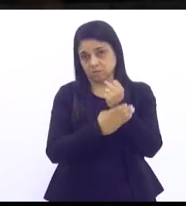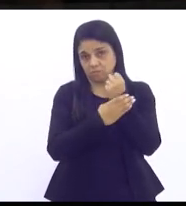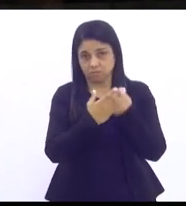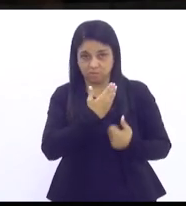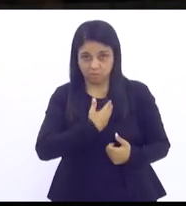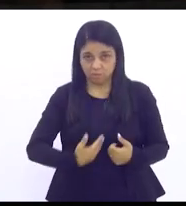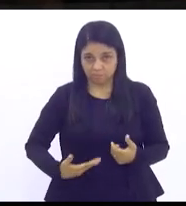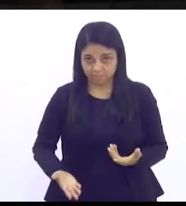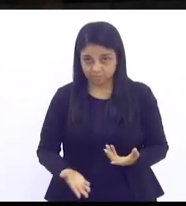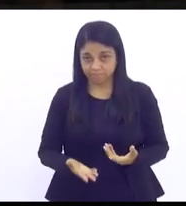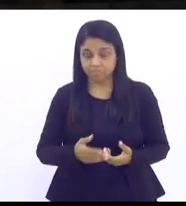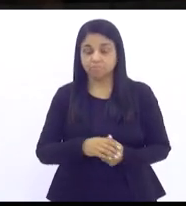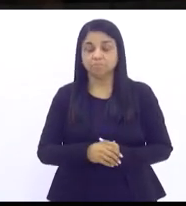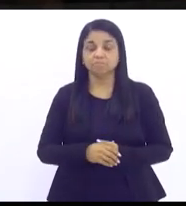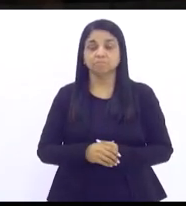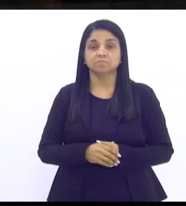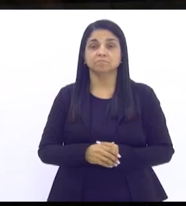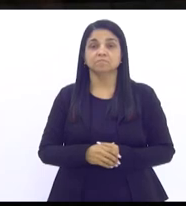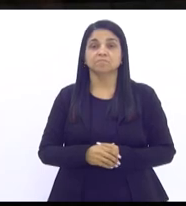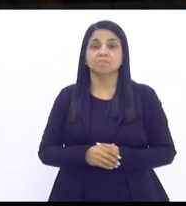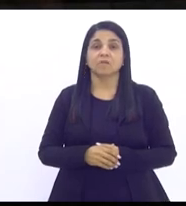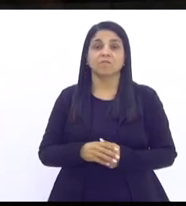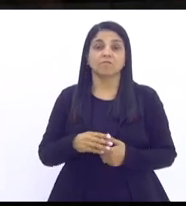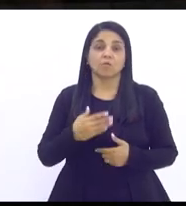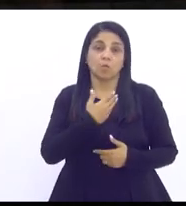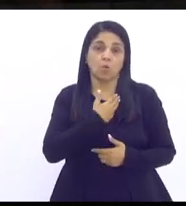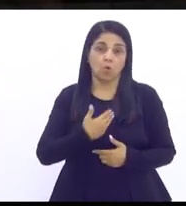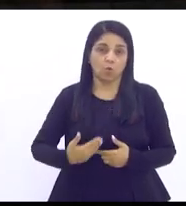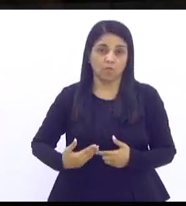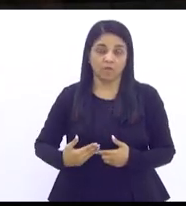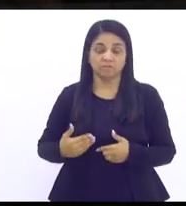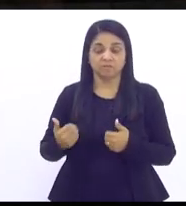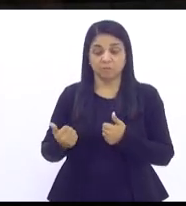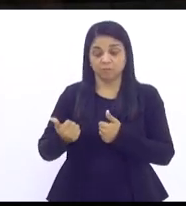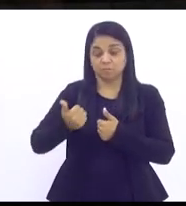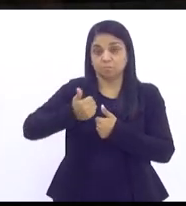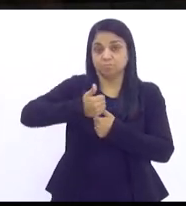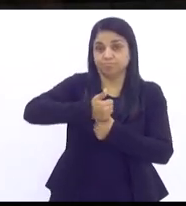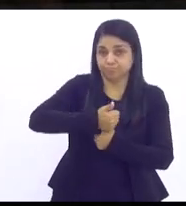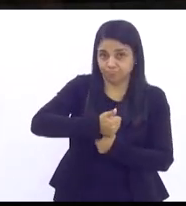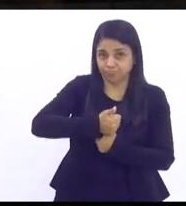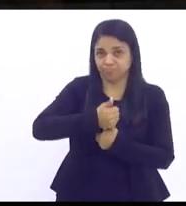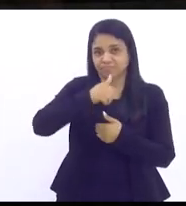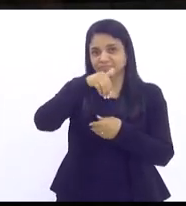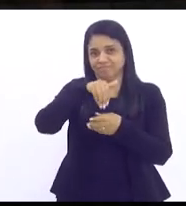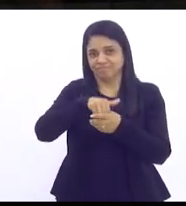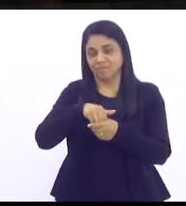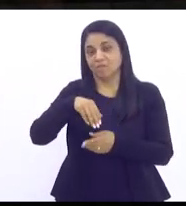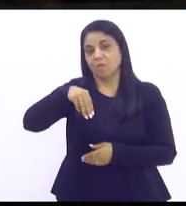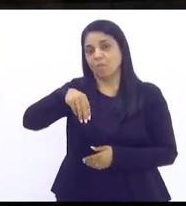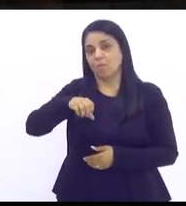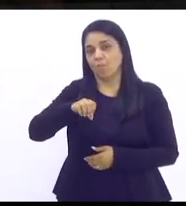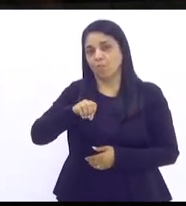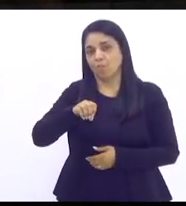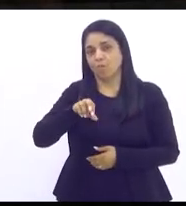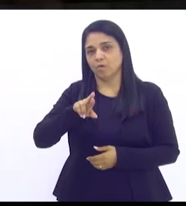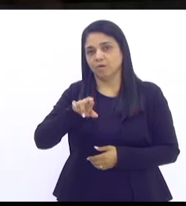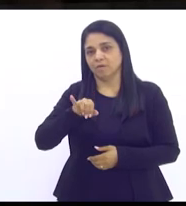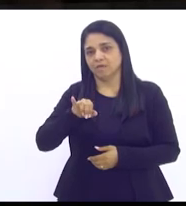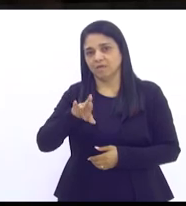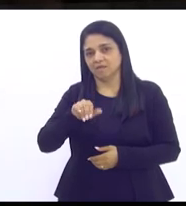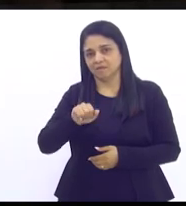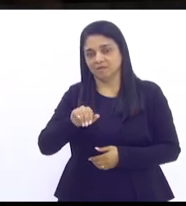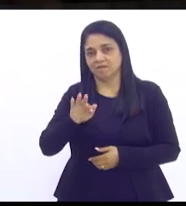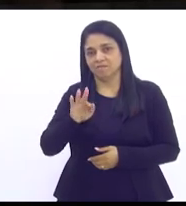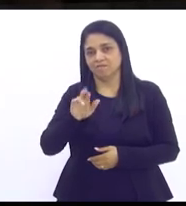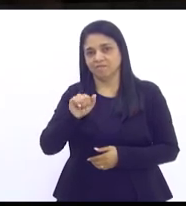dele. Ele foi sucedido por Moreira Franco, que manteve a Secretaria da